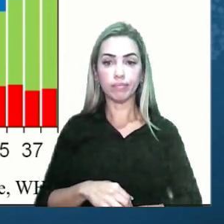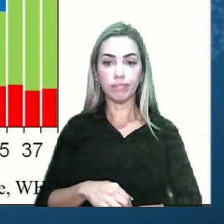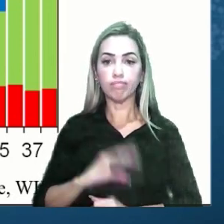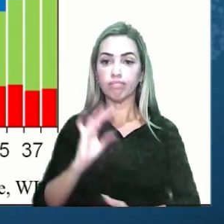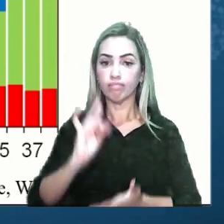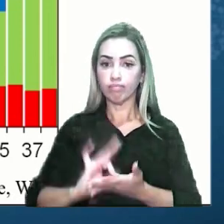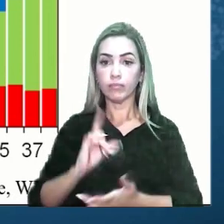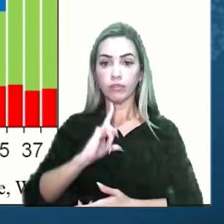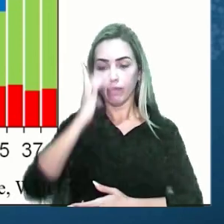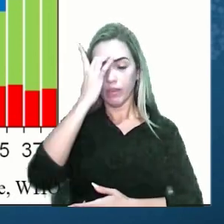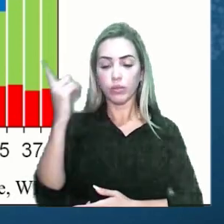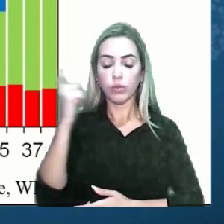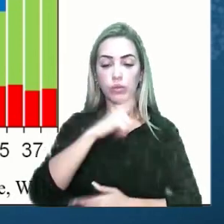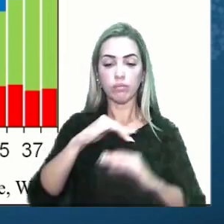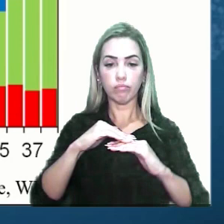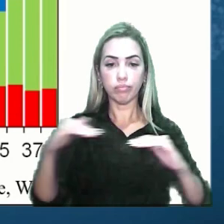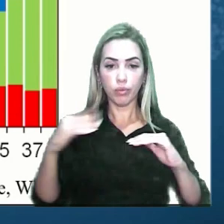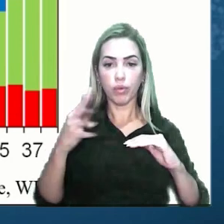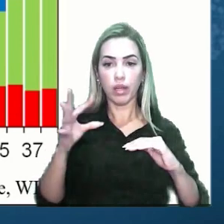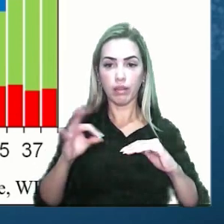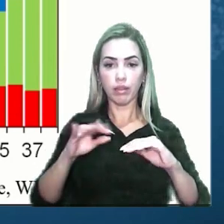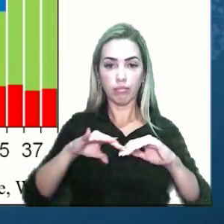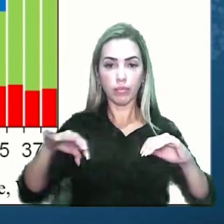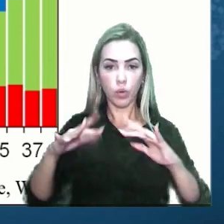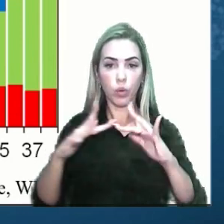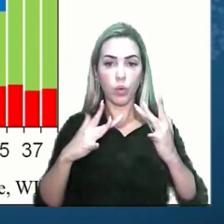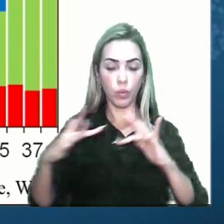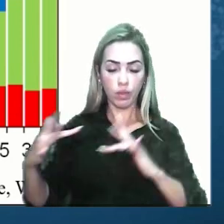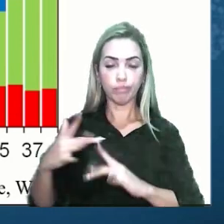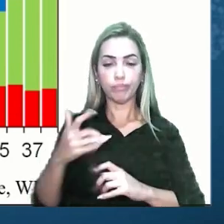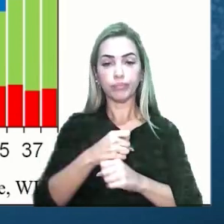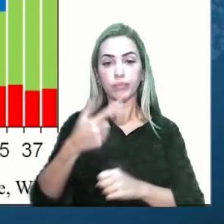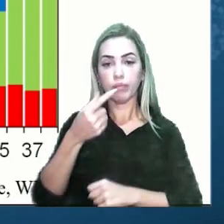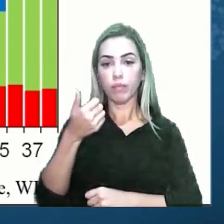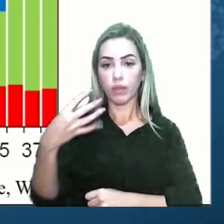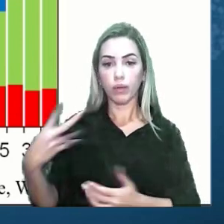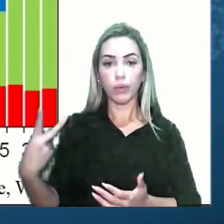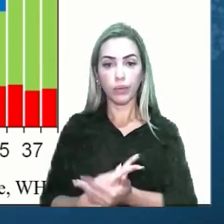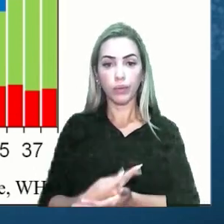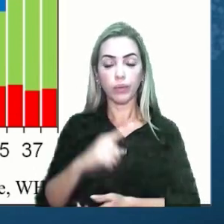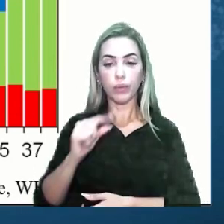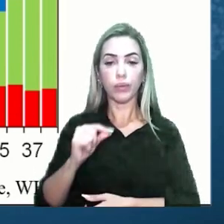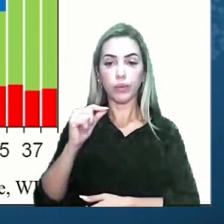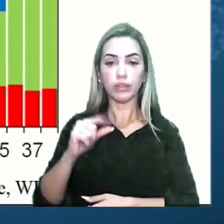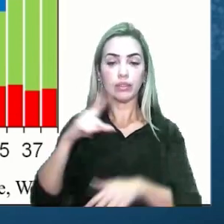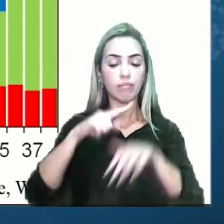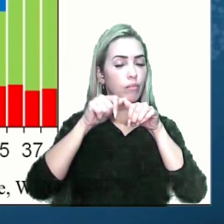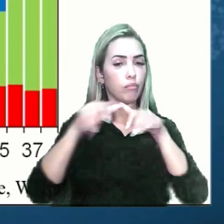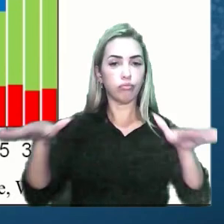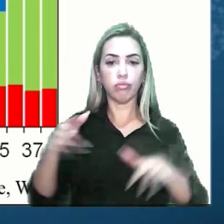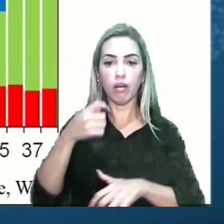realmente foi fácil realmente estabelecer a quarentena e os meios de contato. Em 2014 isso não aconteceu, o vírus se espalhou muito